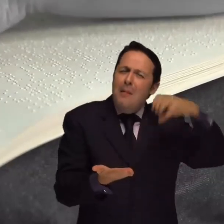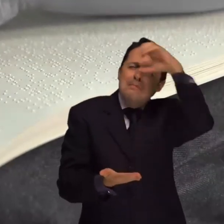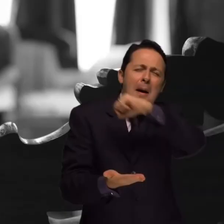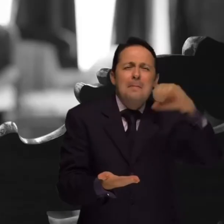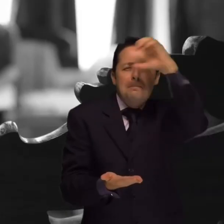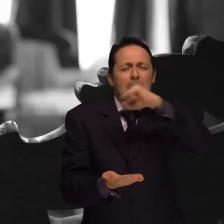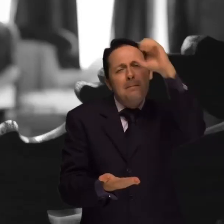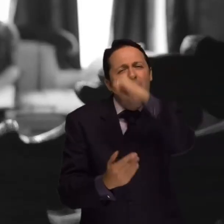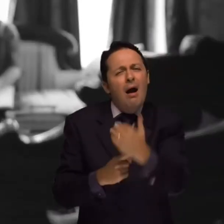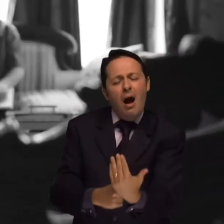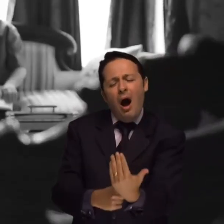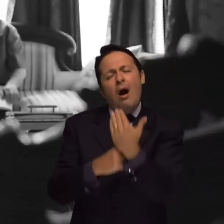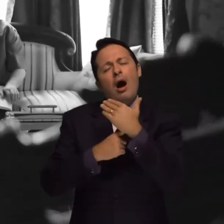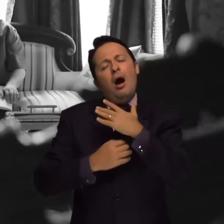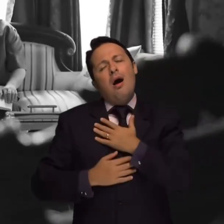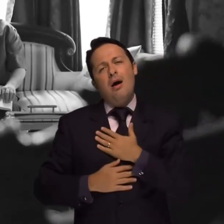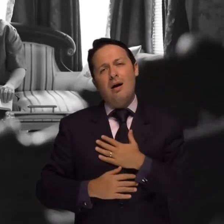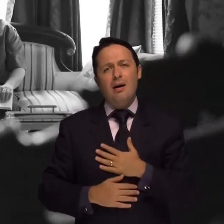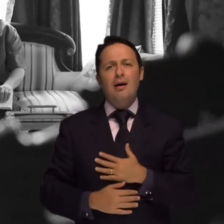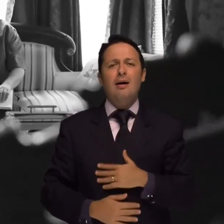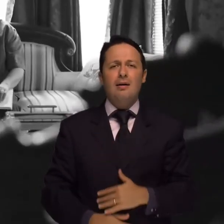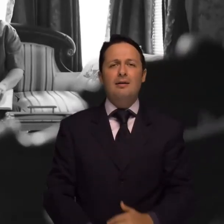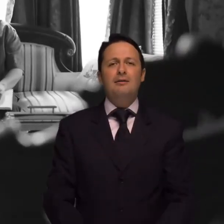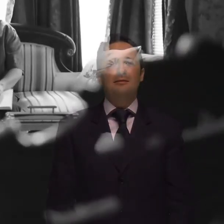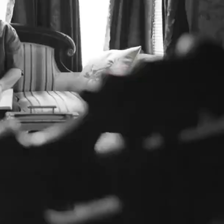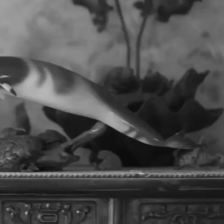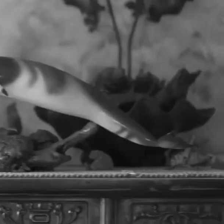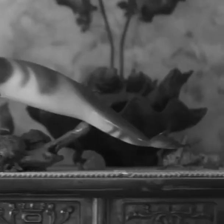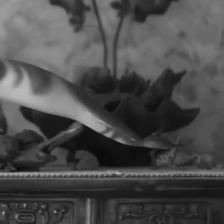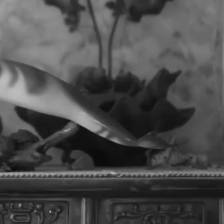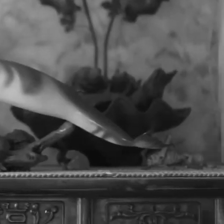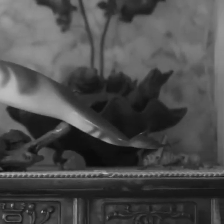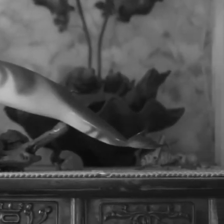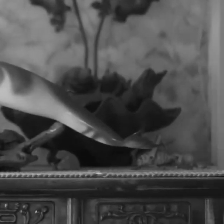Ela me dá consolo e me ensina muitas coisas.